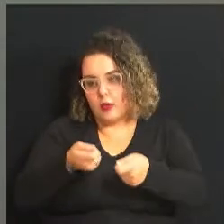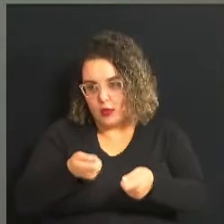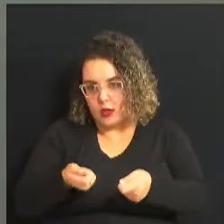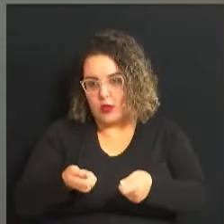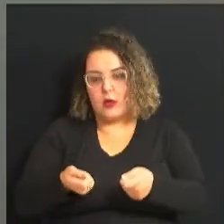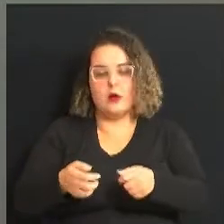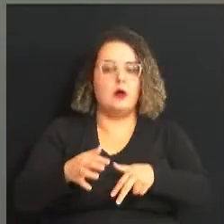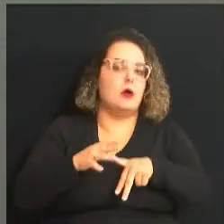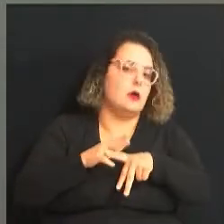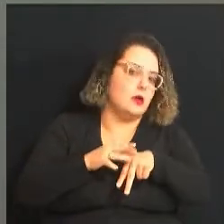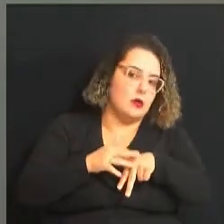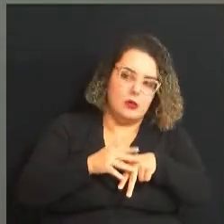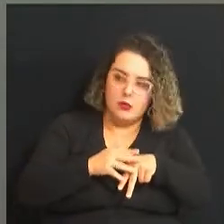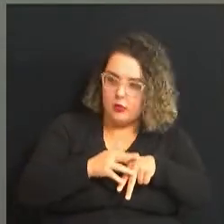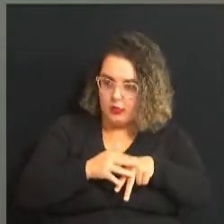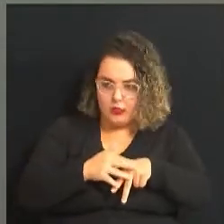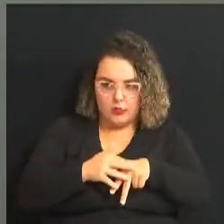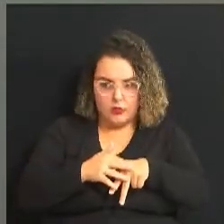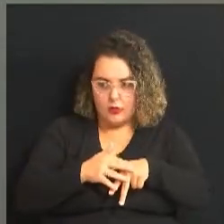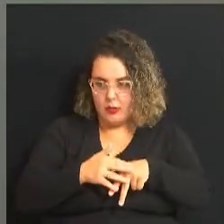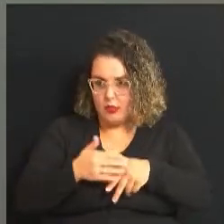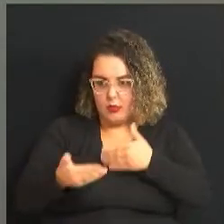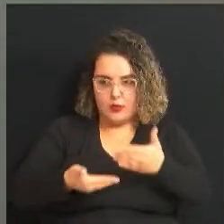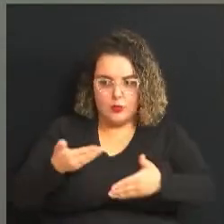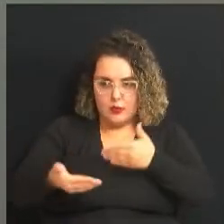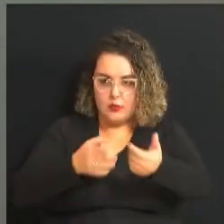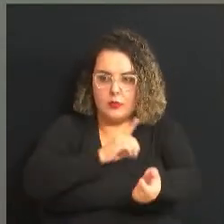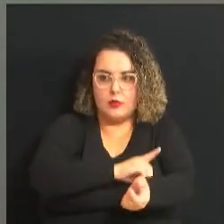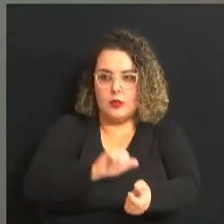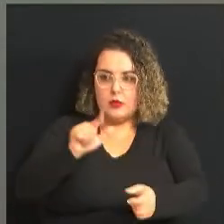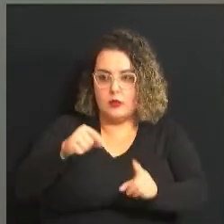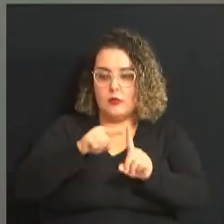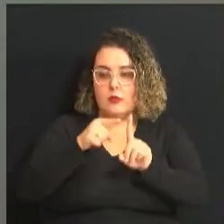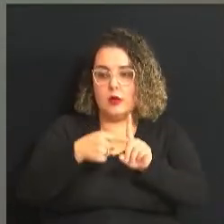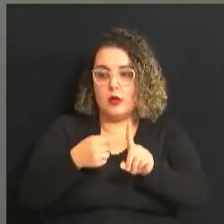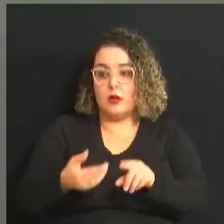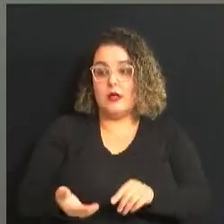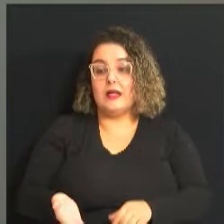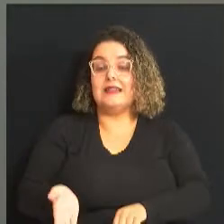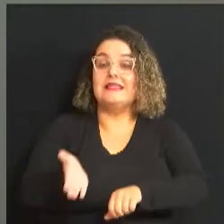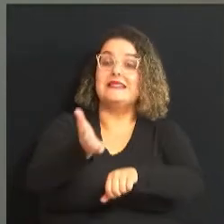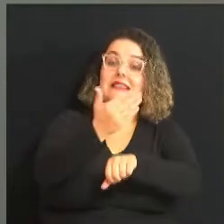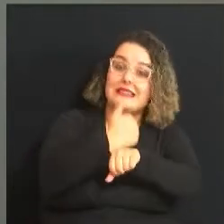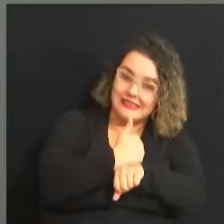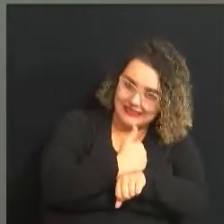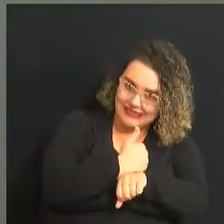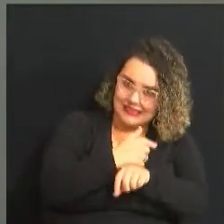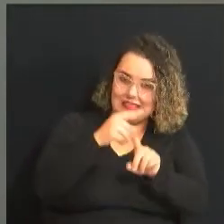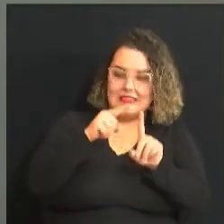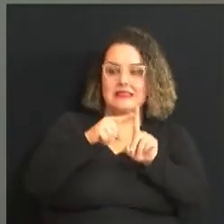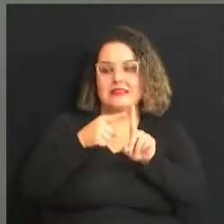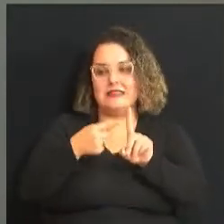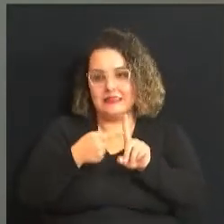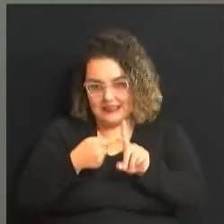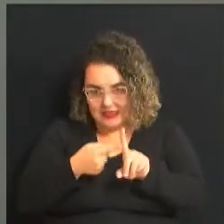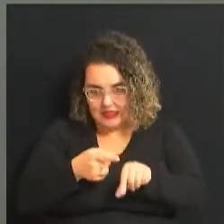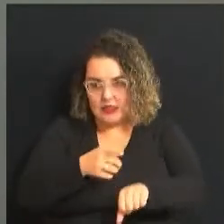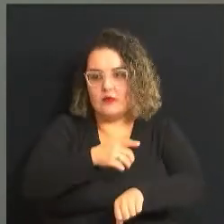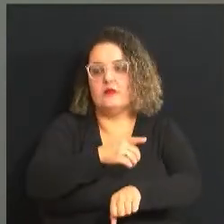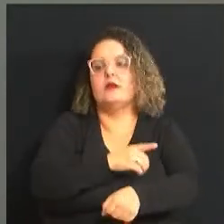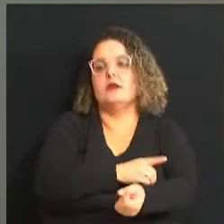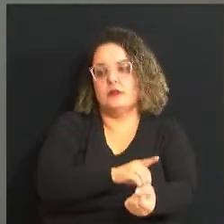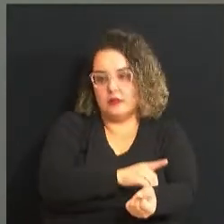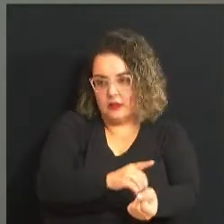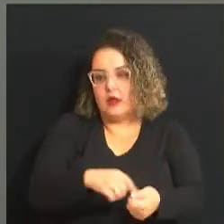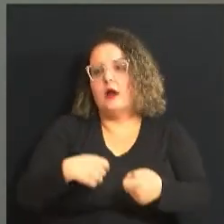tem necessidade de manter o tratamento para diabetes depois da gravidez. Agora, quem já tem a diabetes, isso sim precisa de um